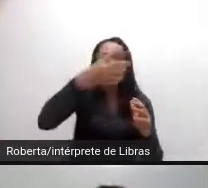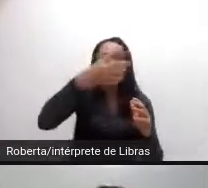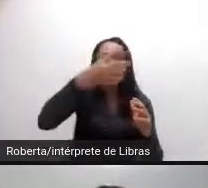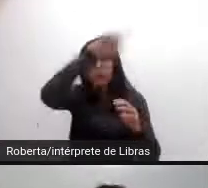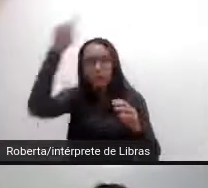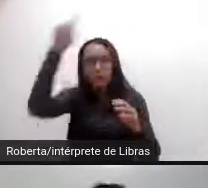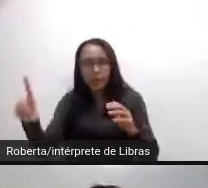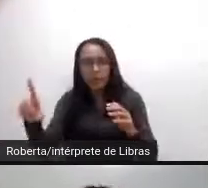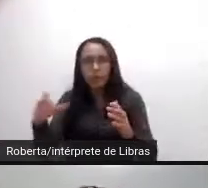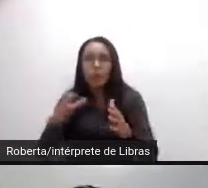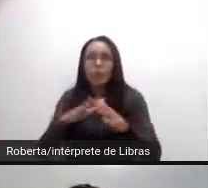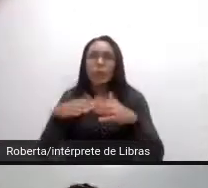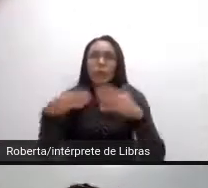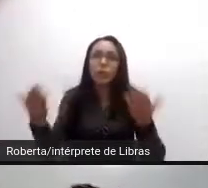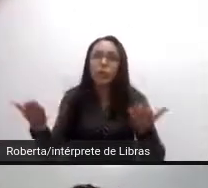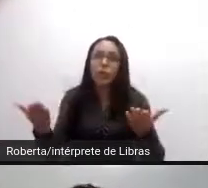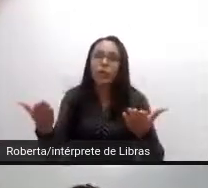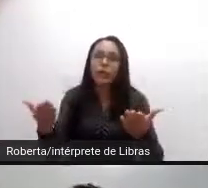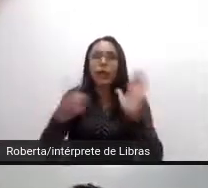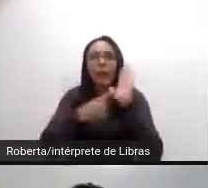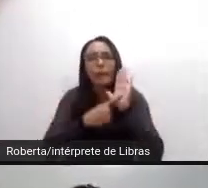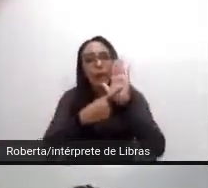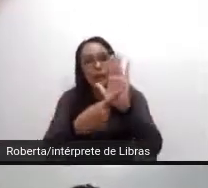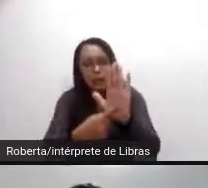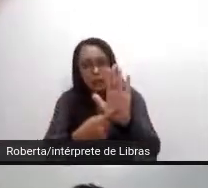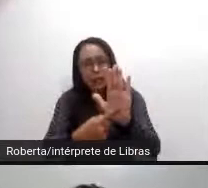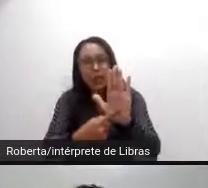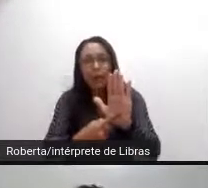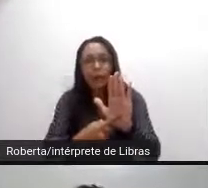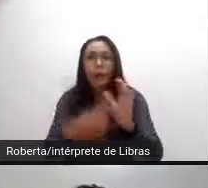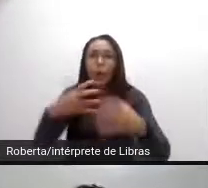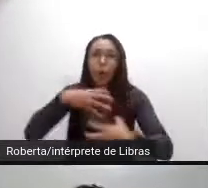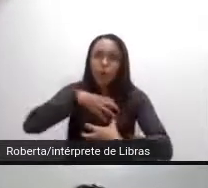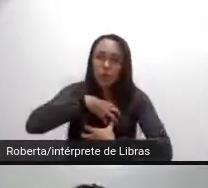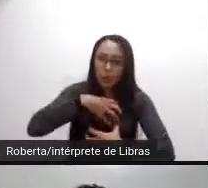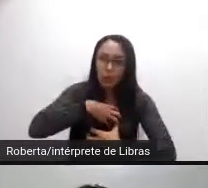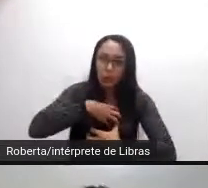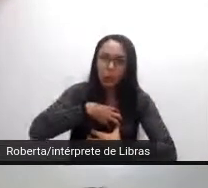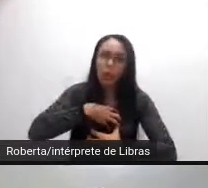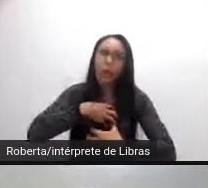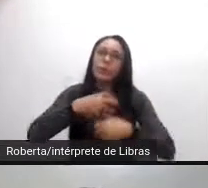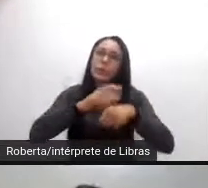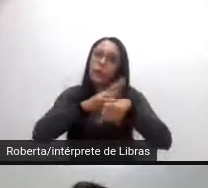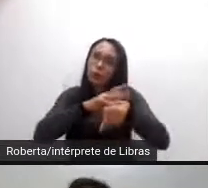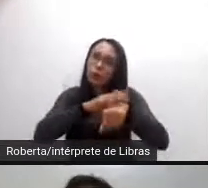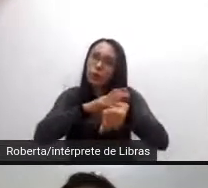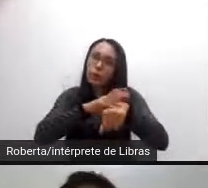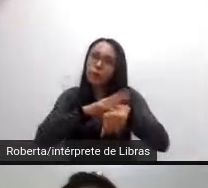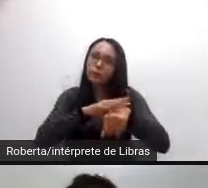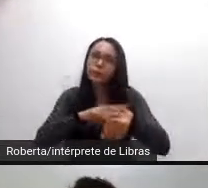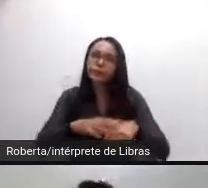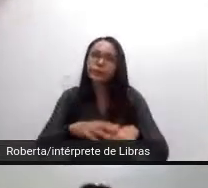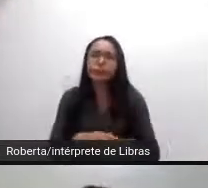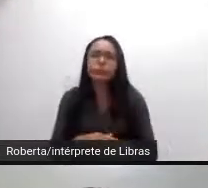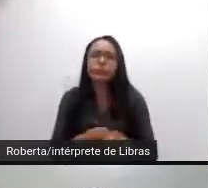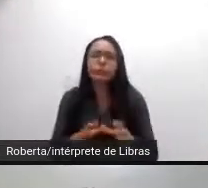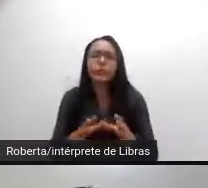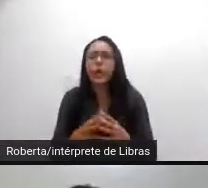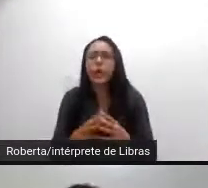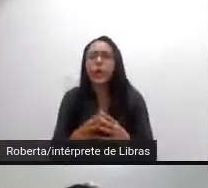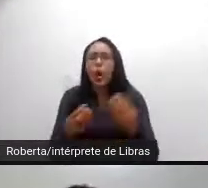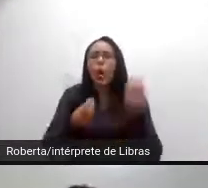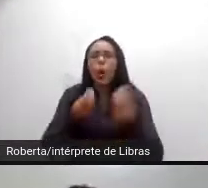não apresentar a doença, os sinais e sintomas da doença. E quais são esses sinais